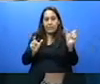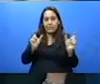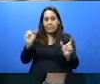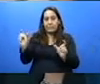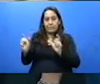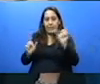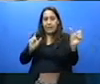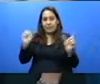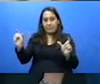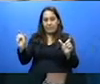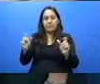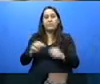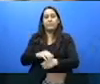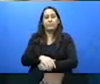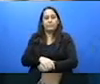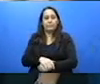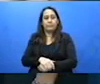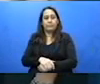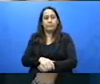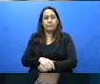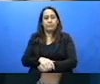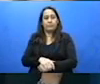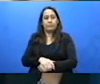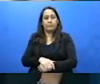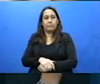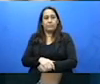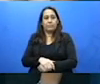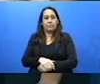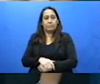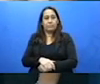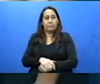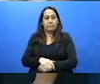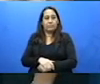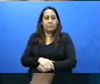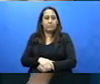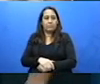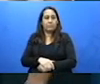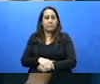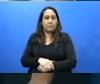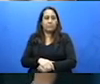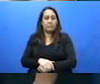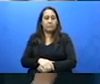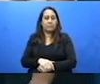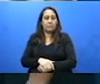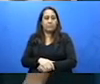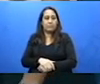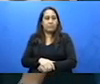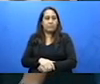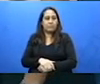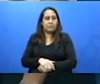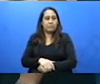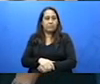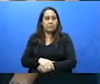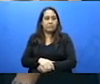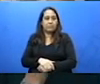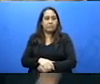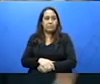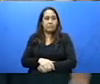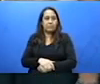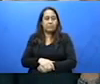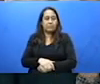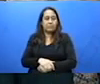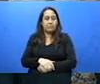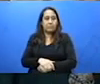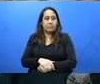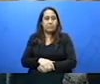Em, o E e o N. Dentro, T-R-O. De casa.